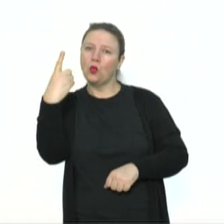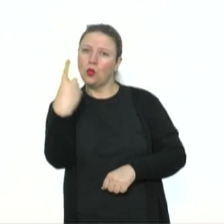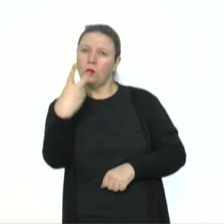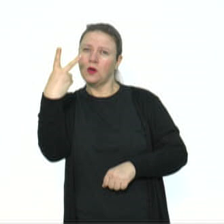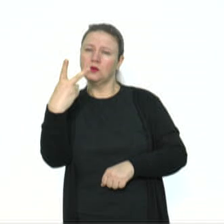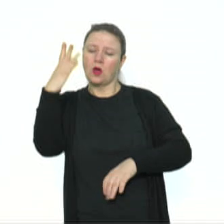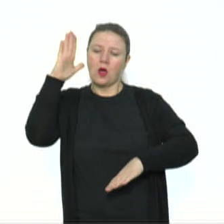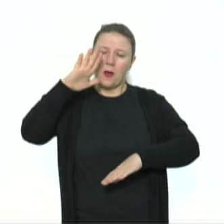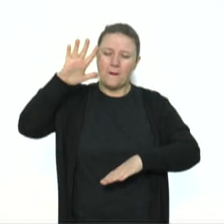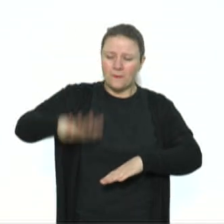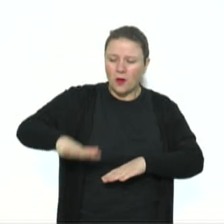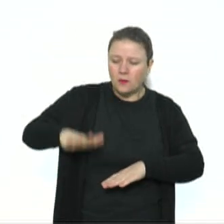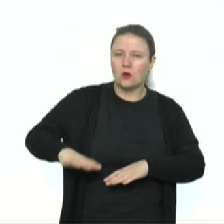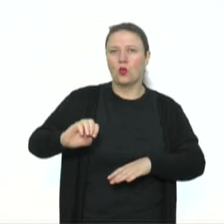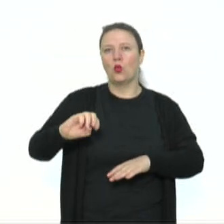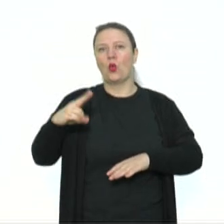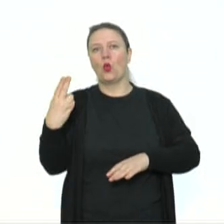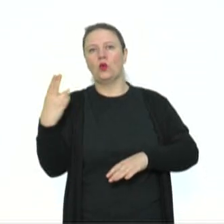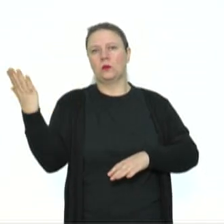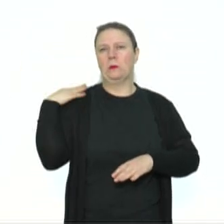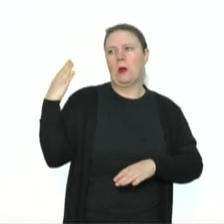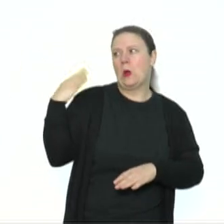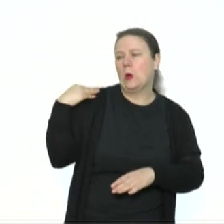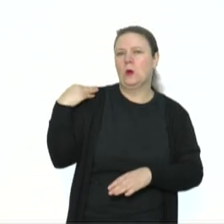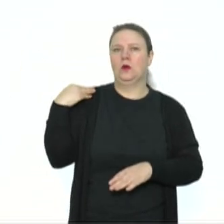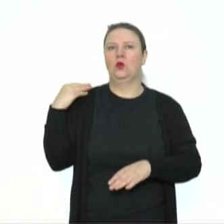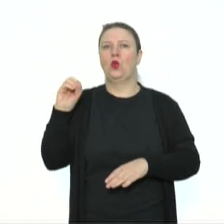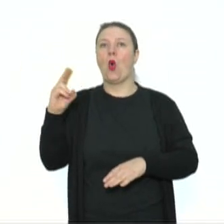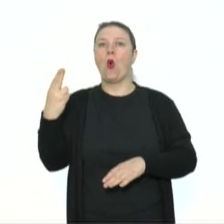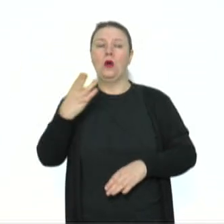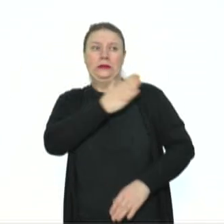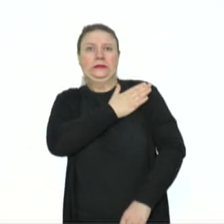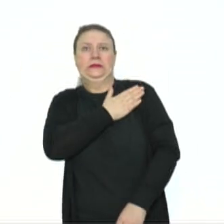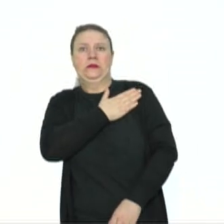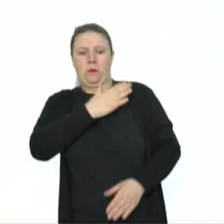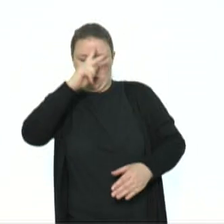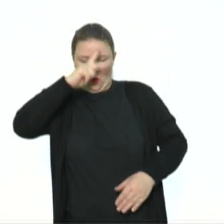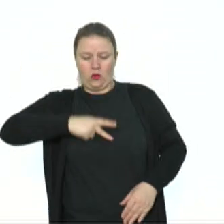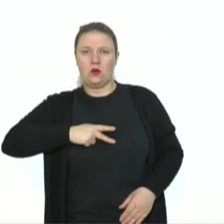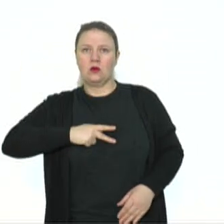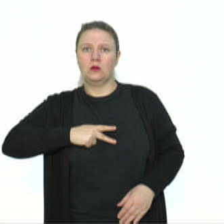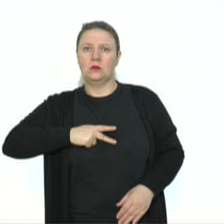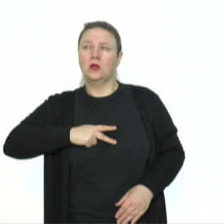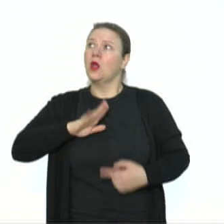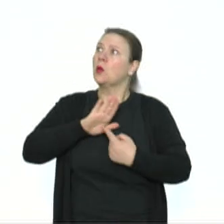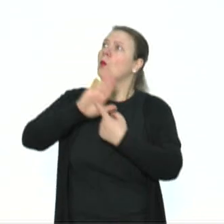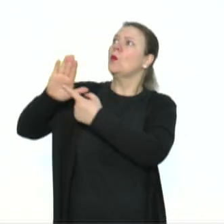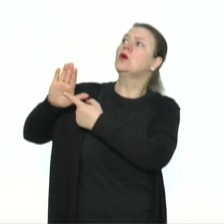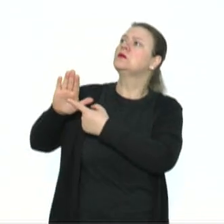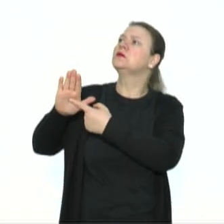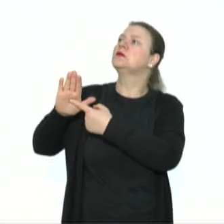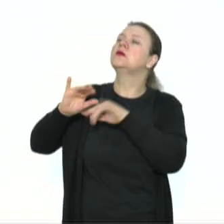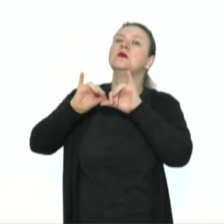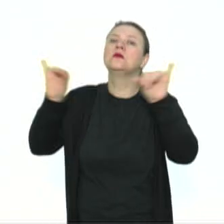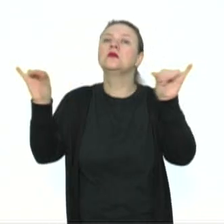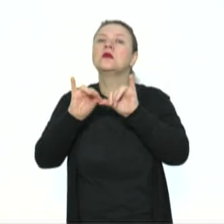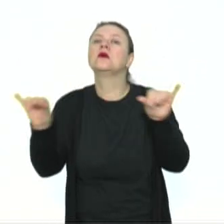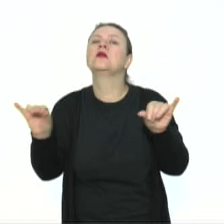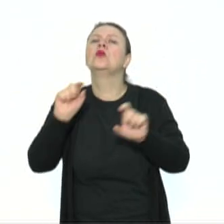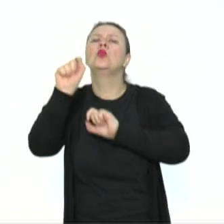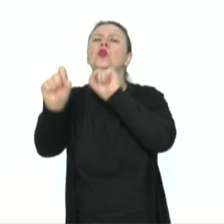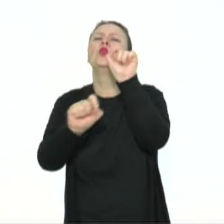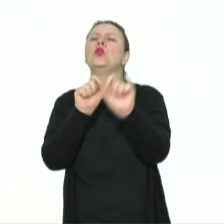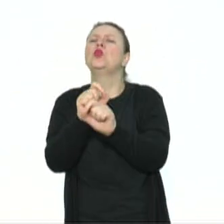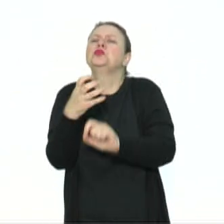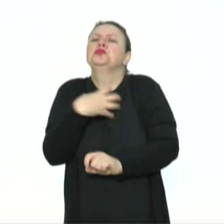da mão no adversário, no chão ou em si próprio, de forma manifesta e visível, né? É declarada qual forma